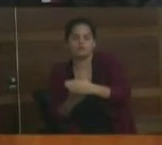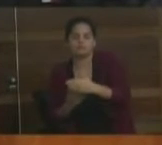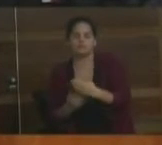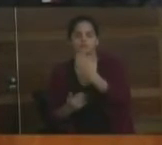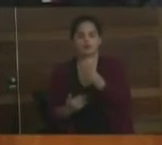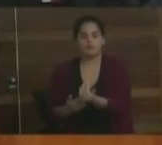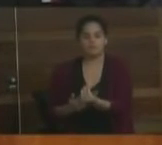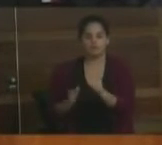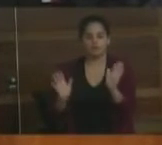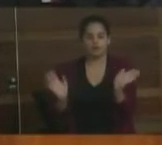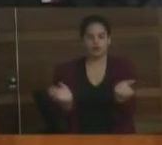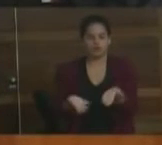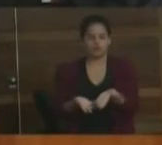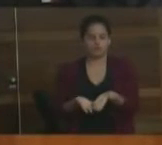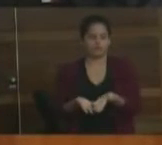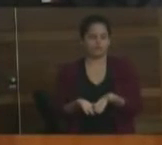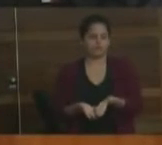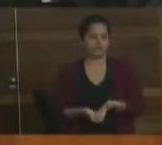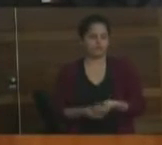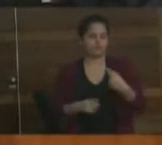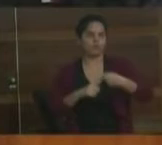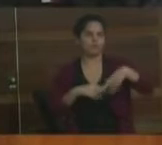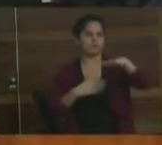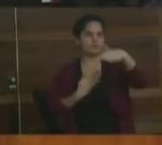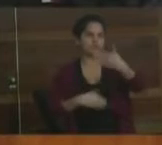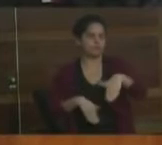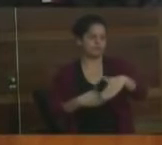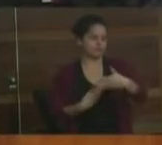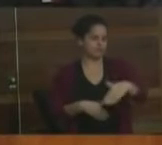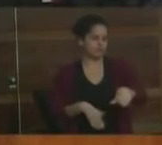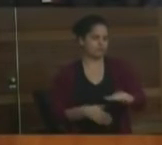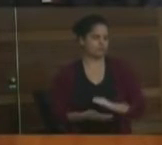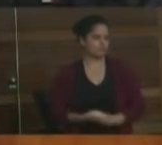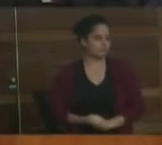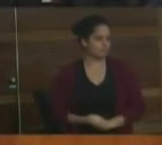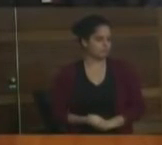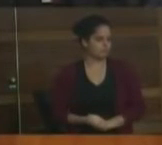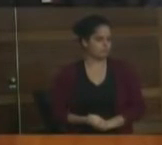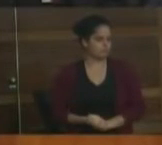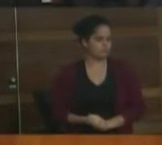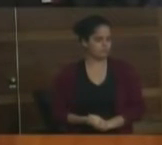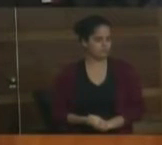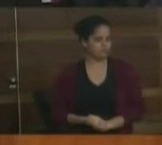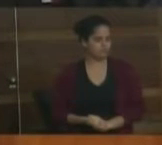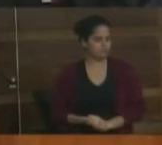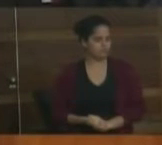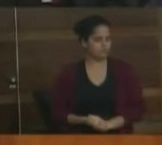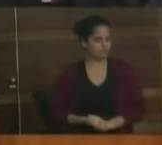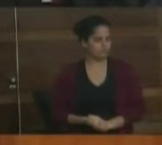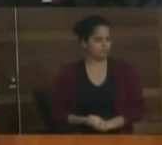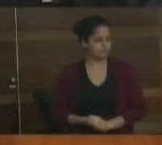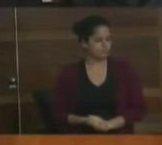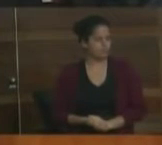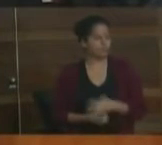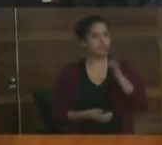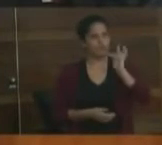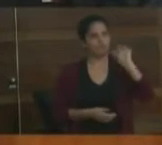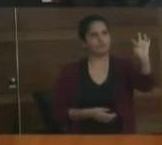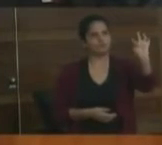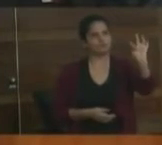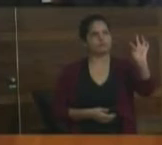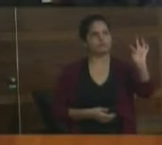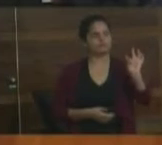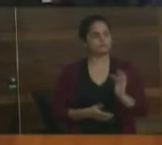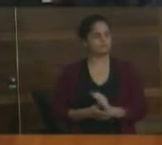desse concurso público para tu foi feito através de um táxi ou só tem conhecimento disso estão sendo chamado então brevemente